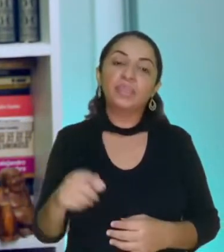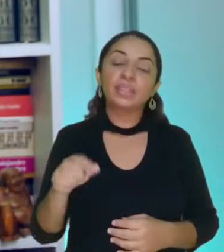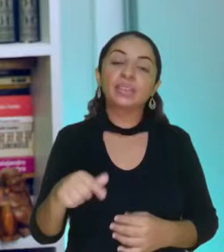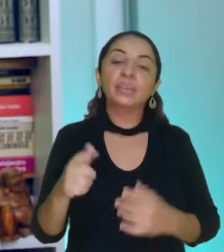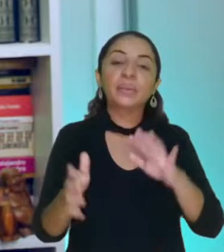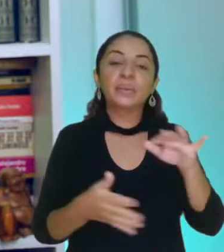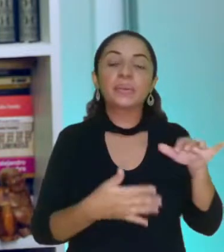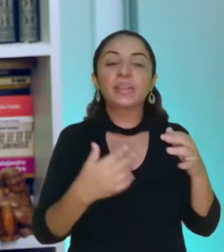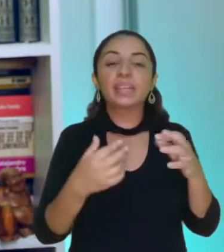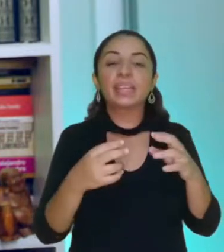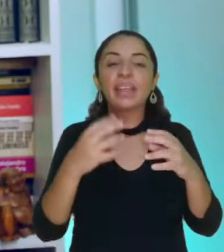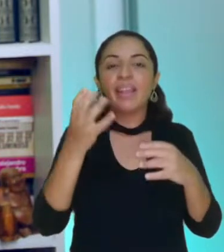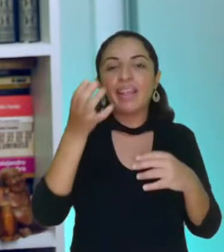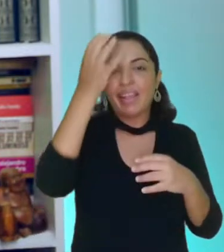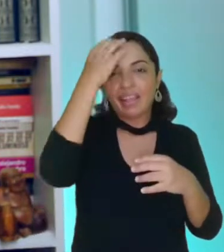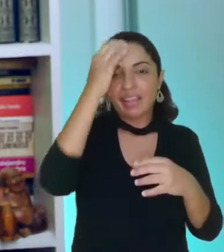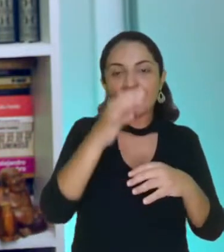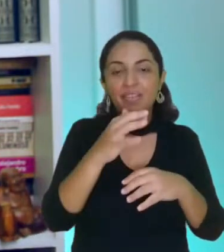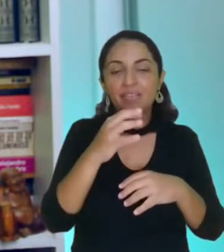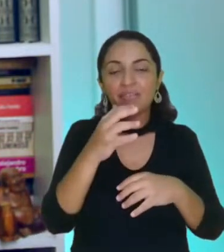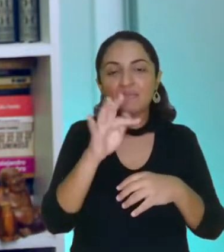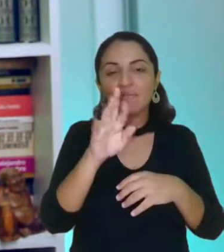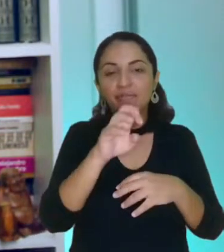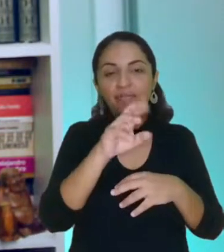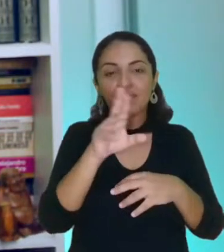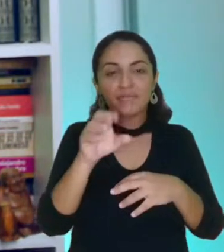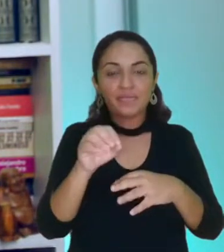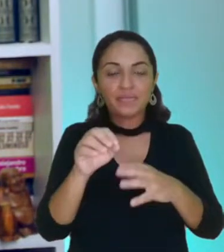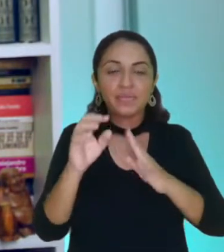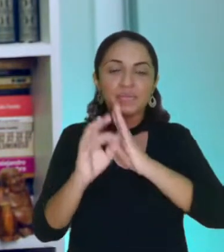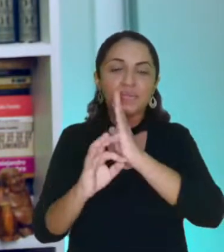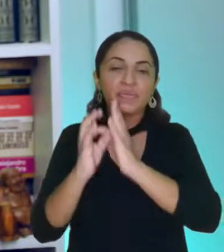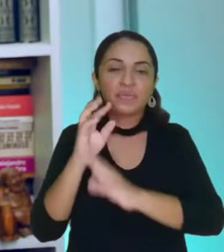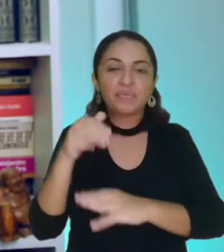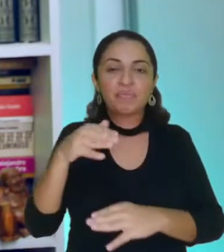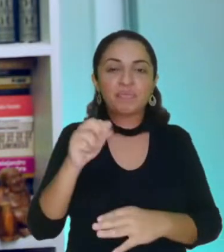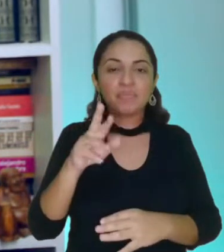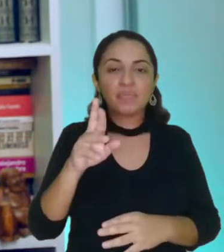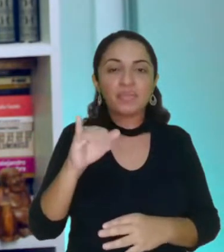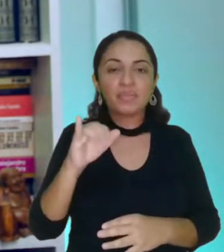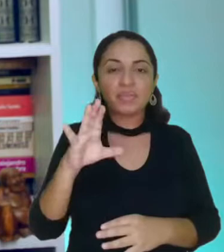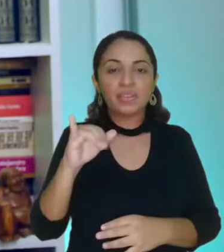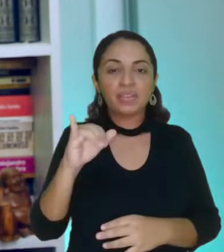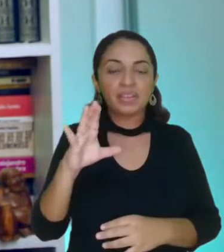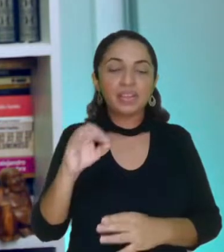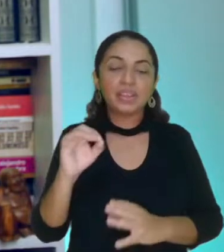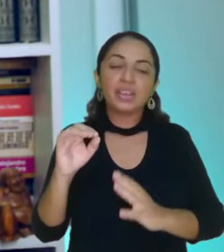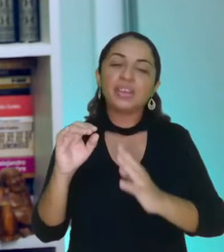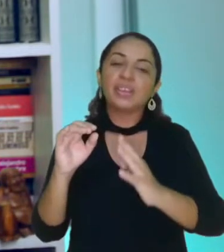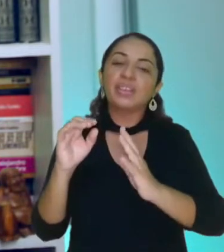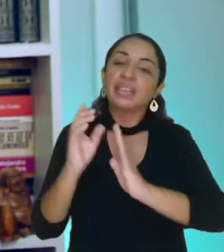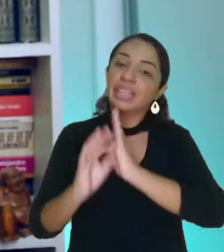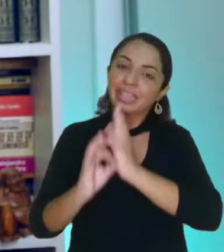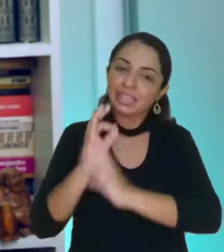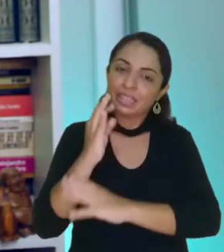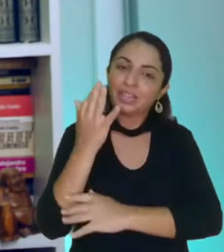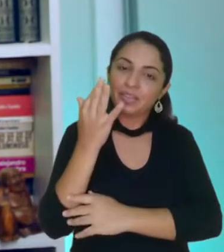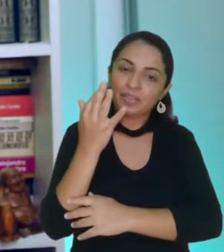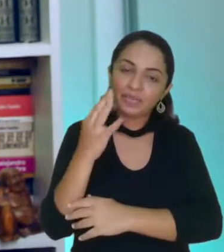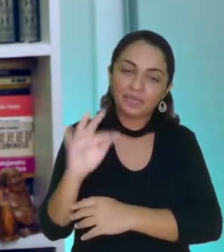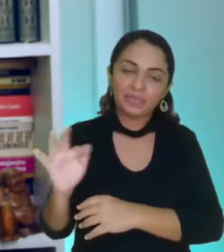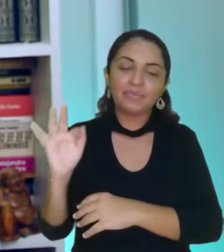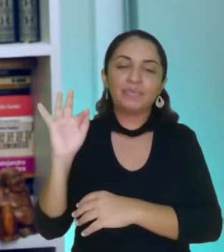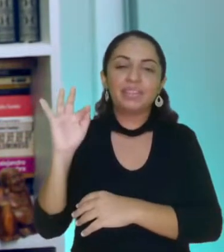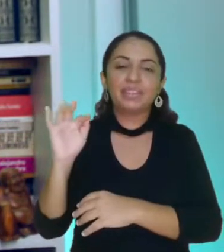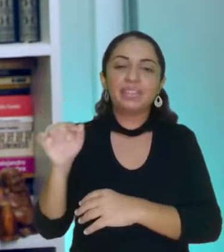O Rei de Ferro, Maurice Druon. Também escritor francês, com certeza um best-seller na literatura